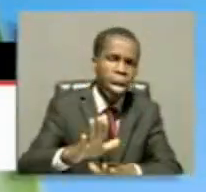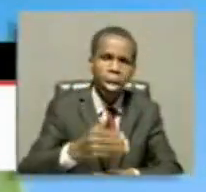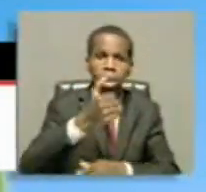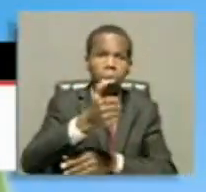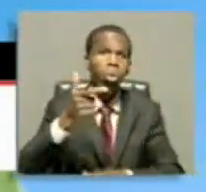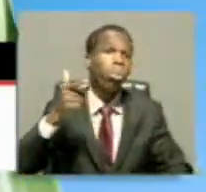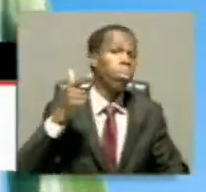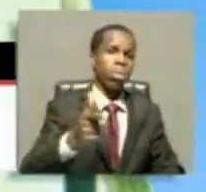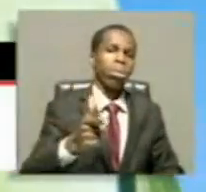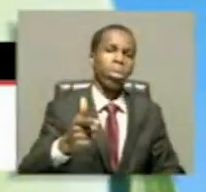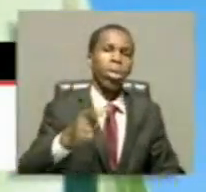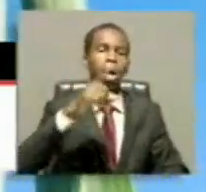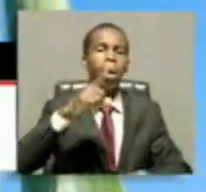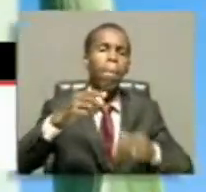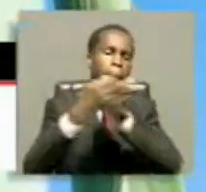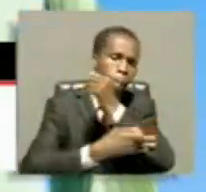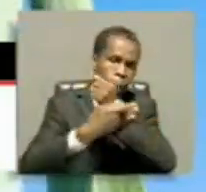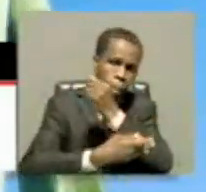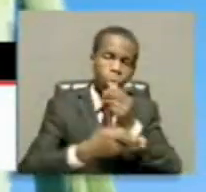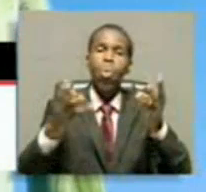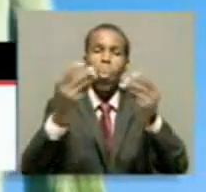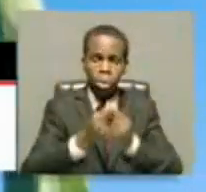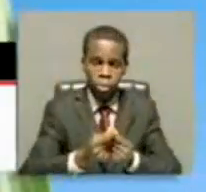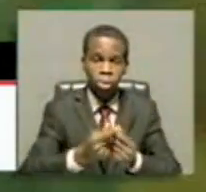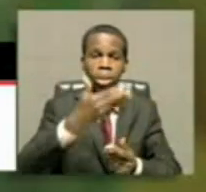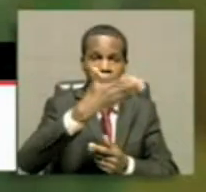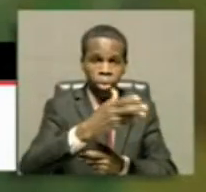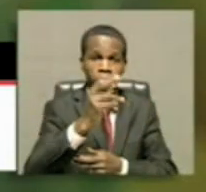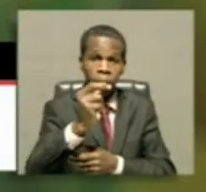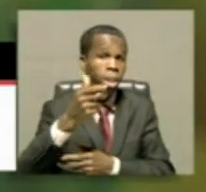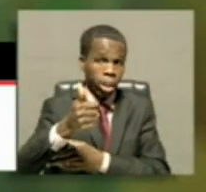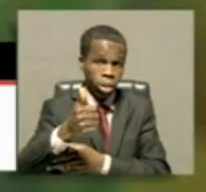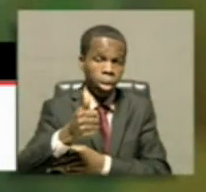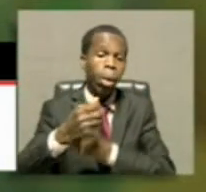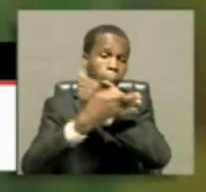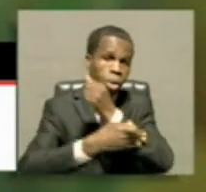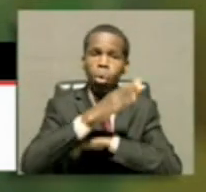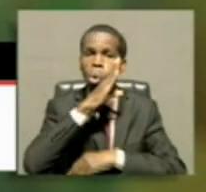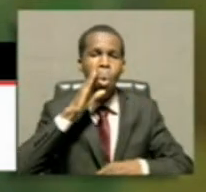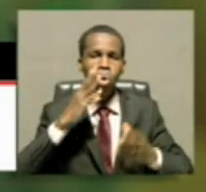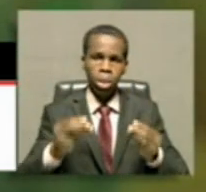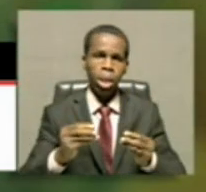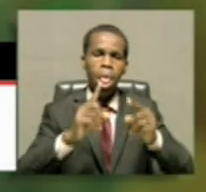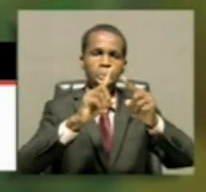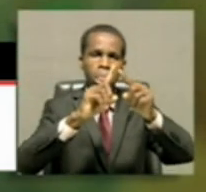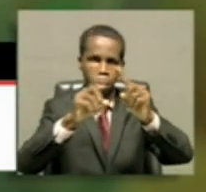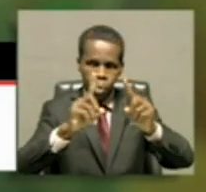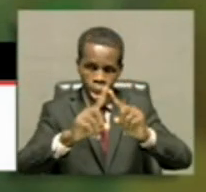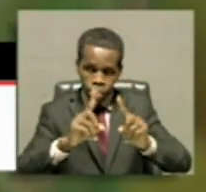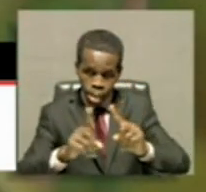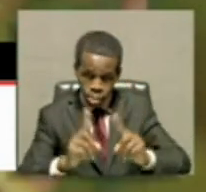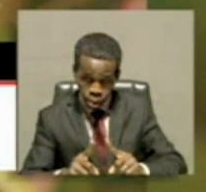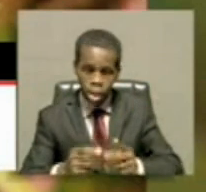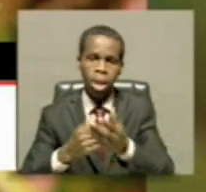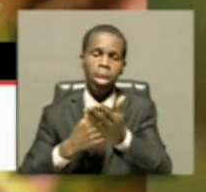cultivado em cerca de 131 países. Dentre as variedades de maçango, destaca-se as espécies de joar,